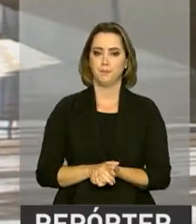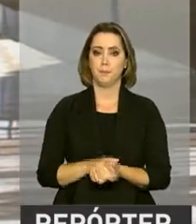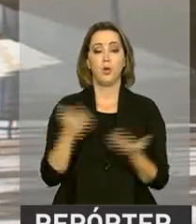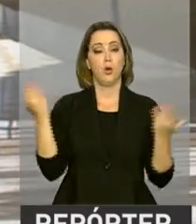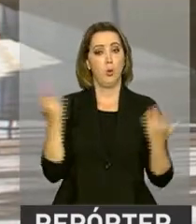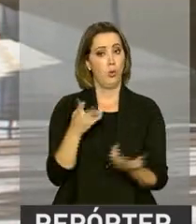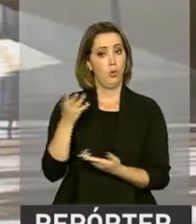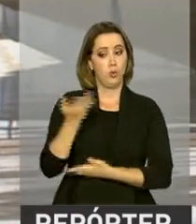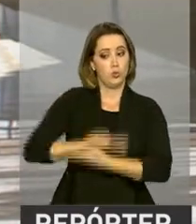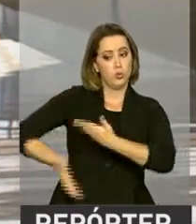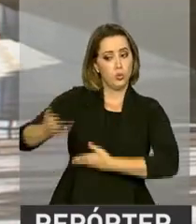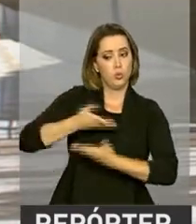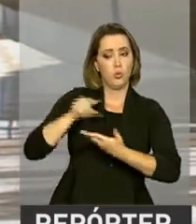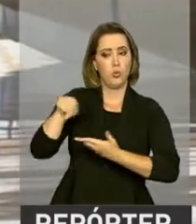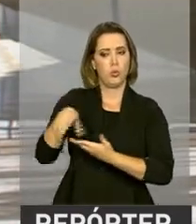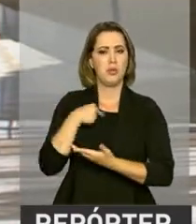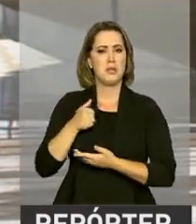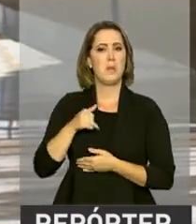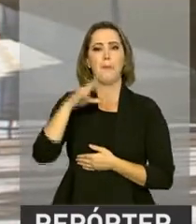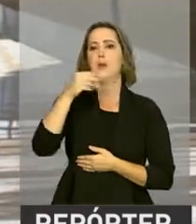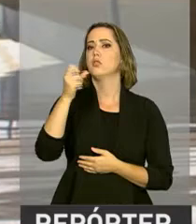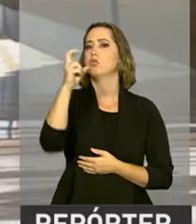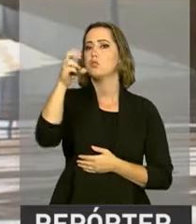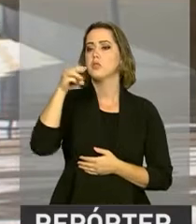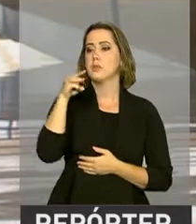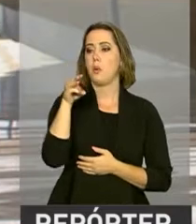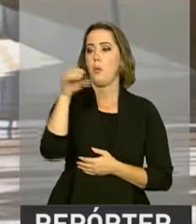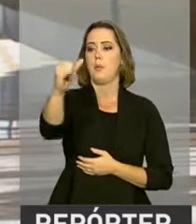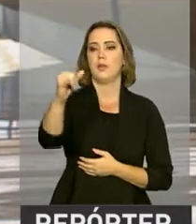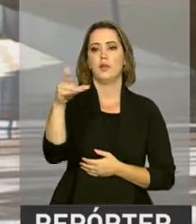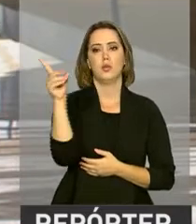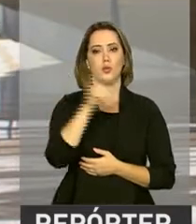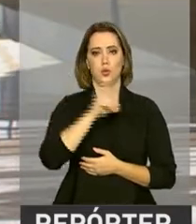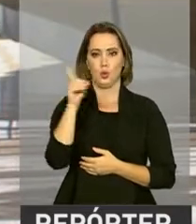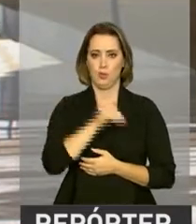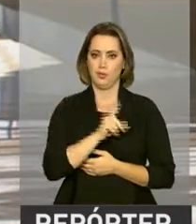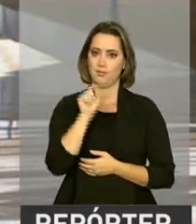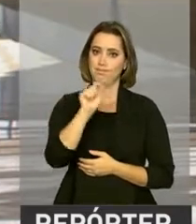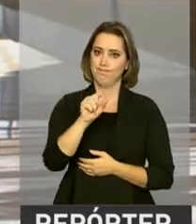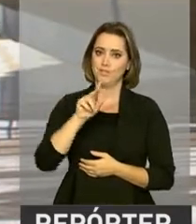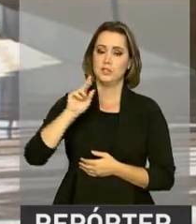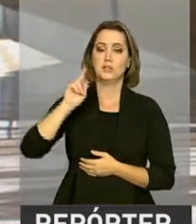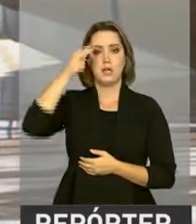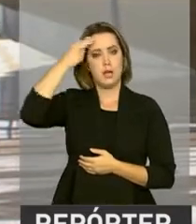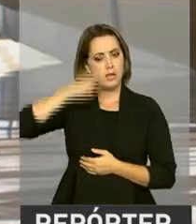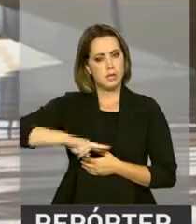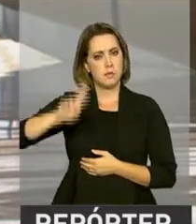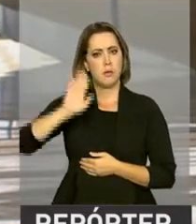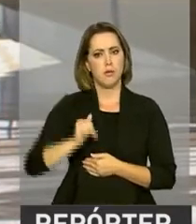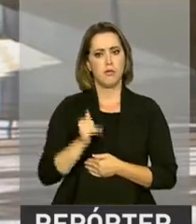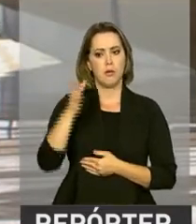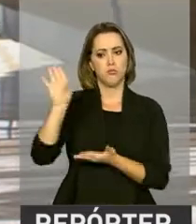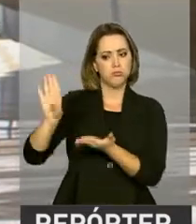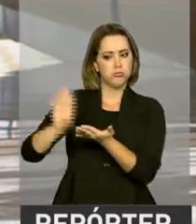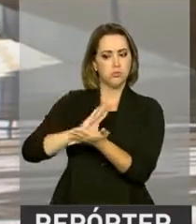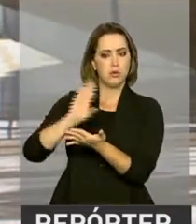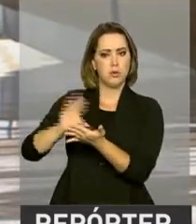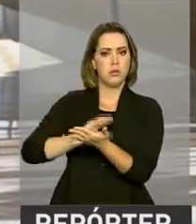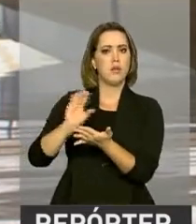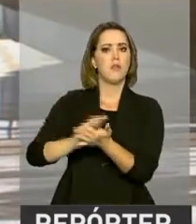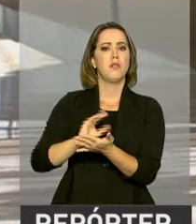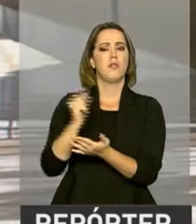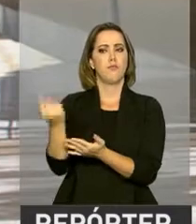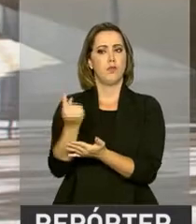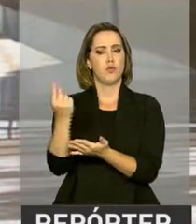brasil espanha no ano passado foi de mais de 5 bilhões de dólares a espanha está entre os maiores investidores individuais